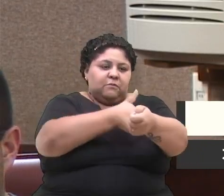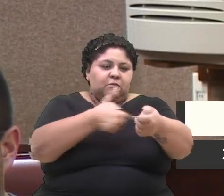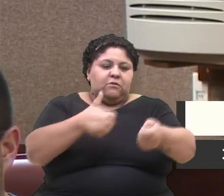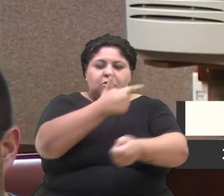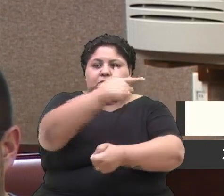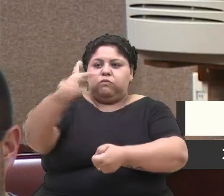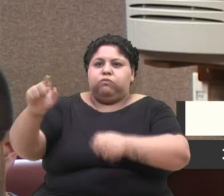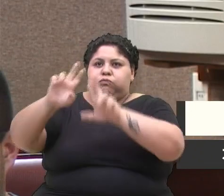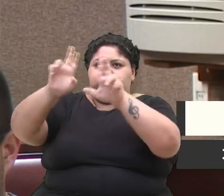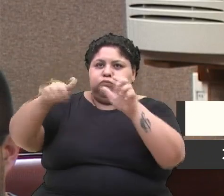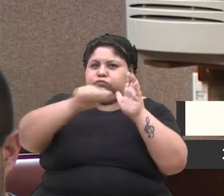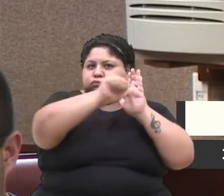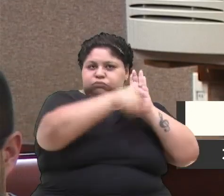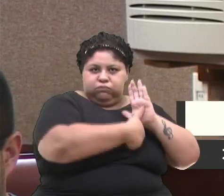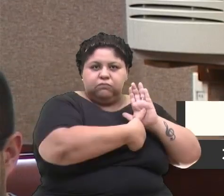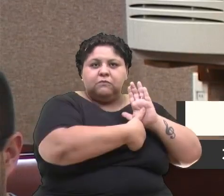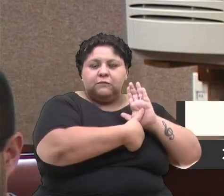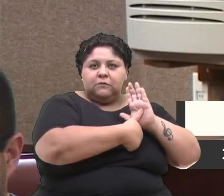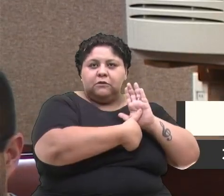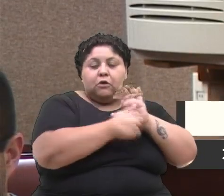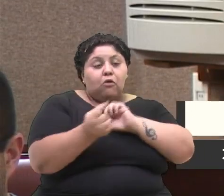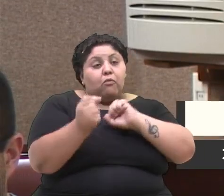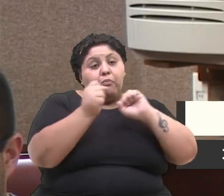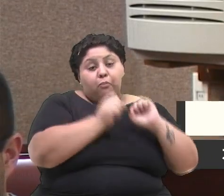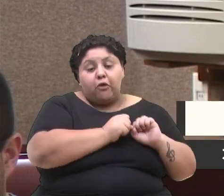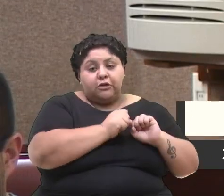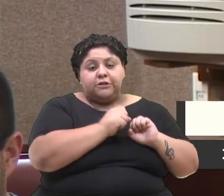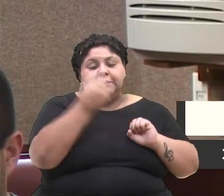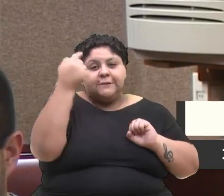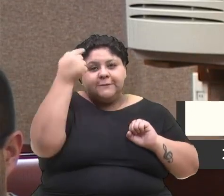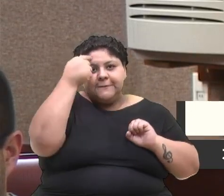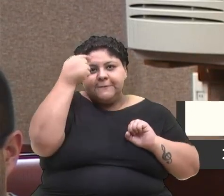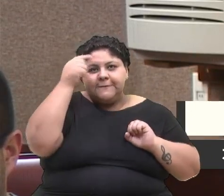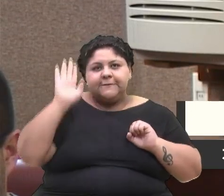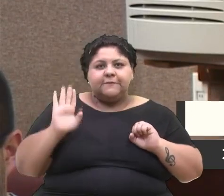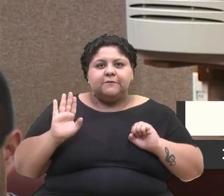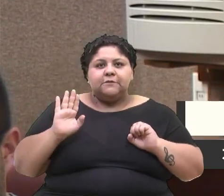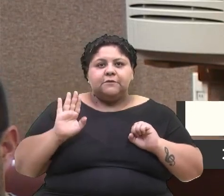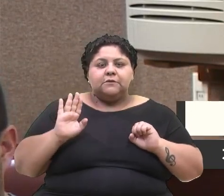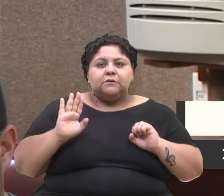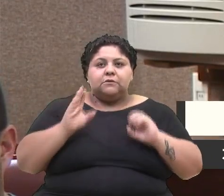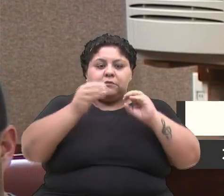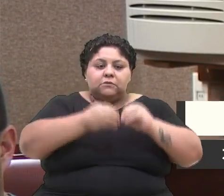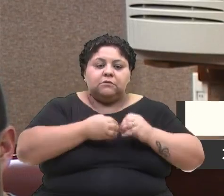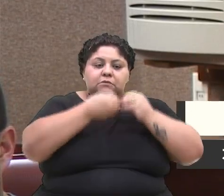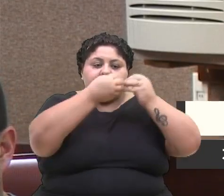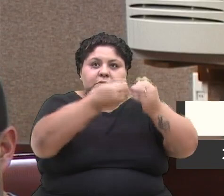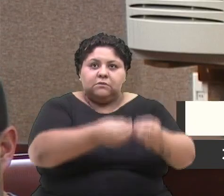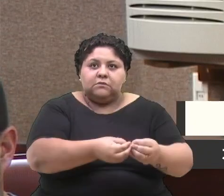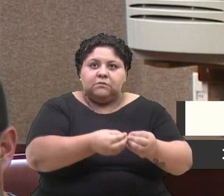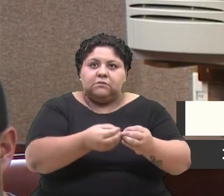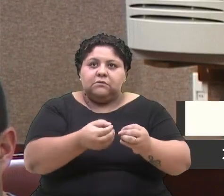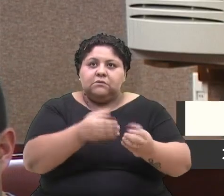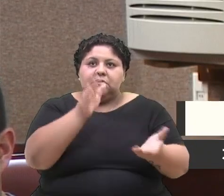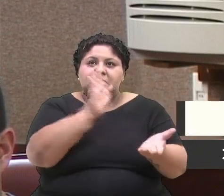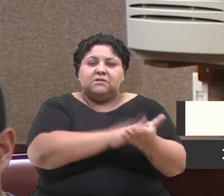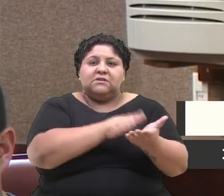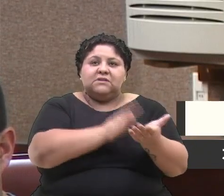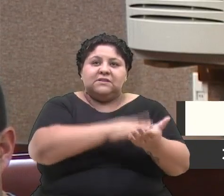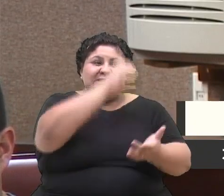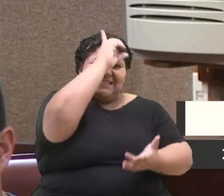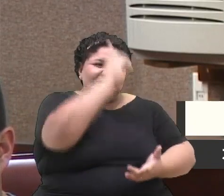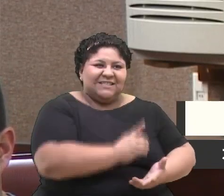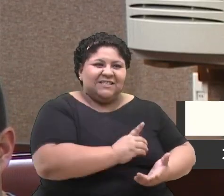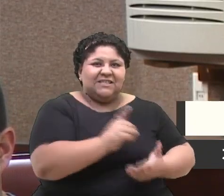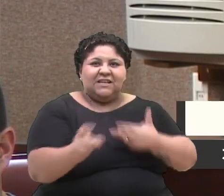sobre síndrome de Down acaba por configurar, ao fim e ao cabo, como atribuição de deveres diretamente do Executivo. Então,